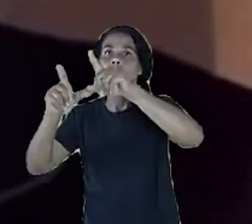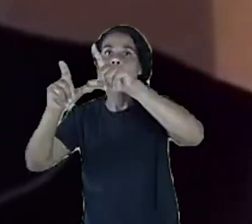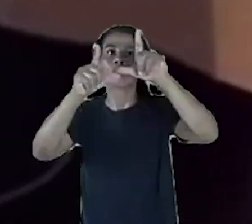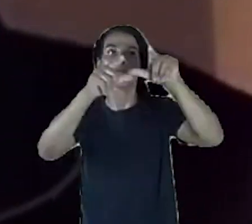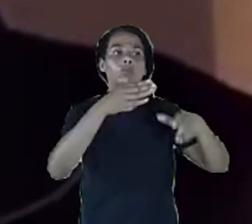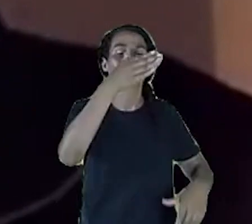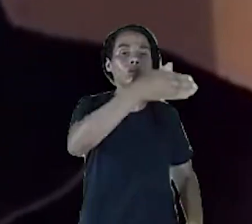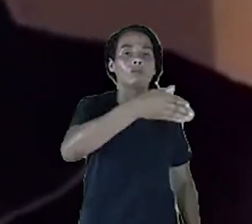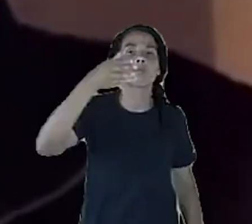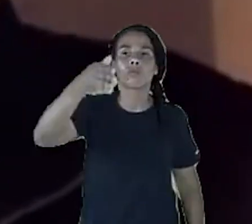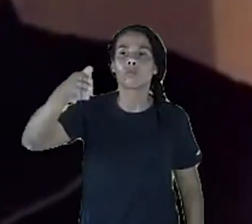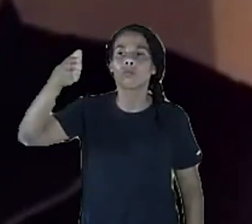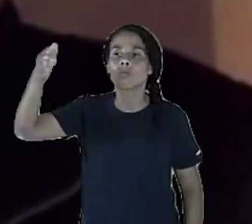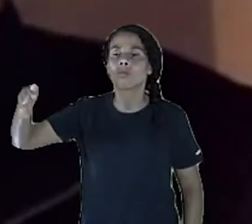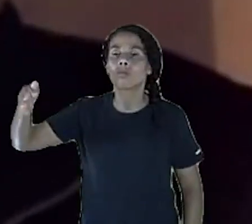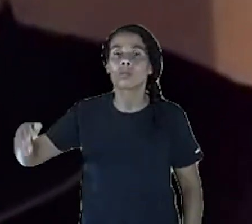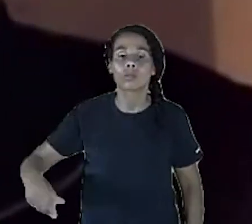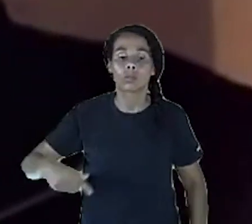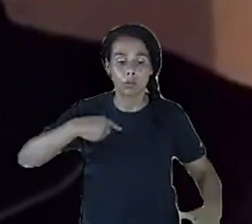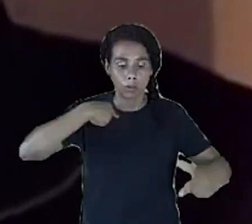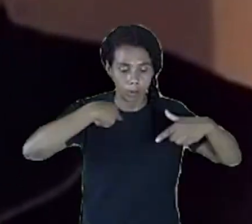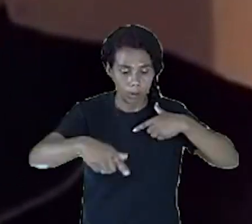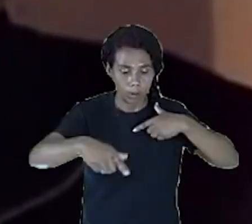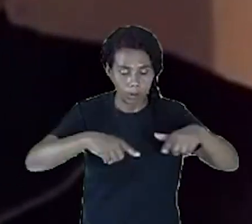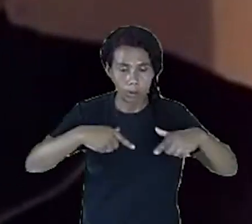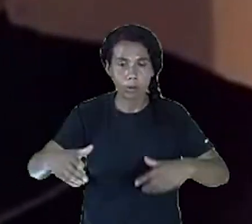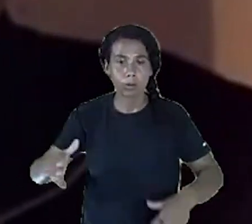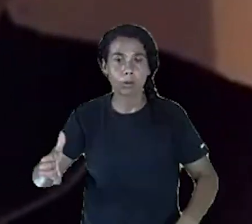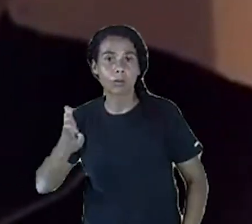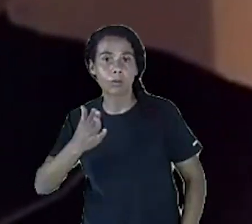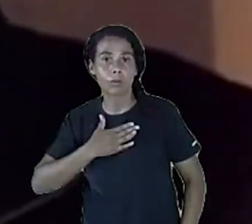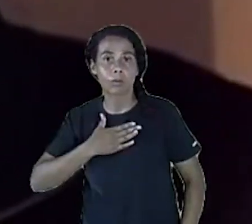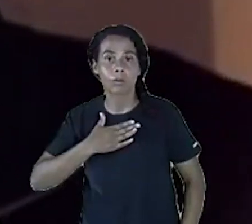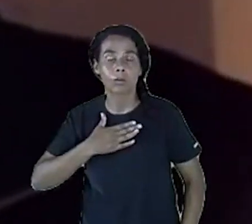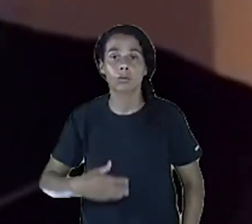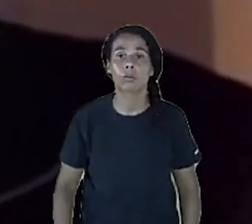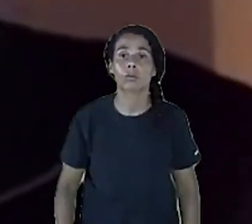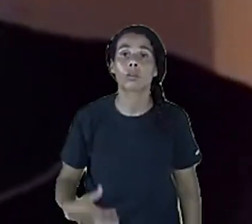meu trabalho é isso, é a descrição.